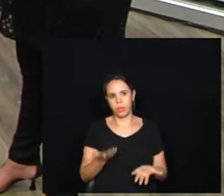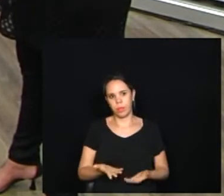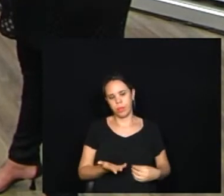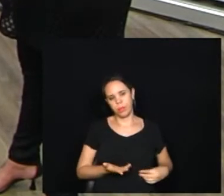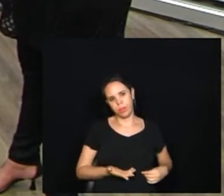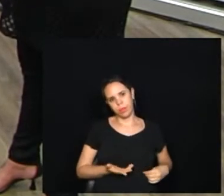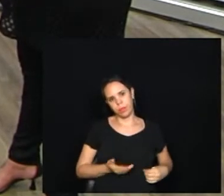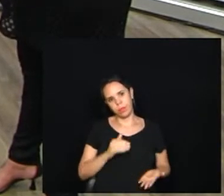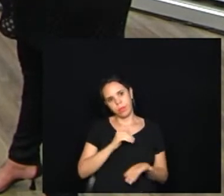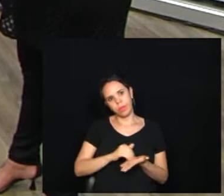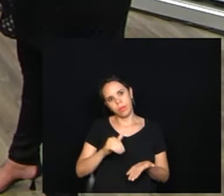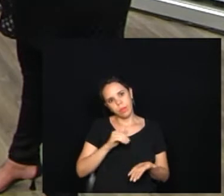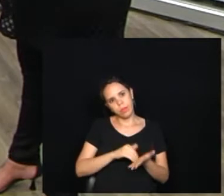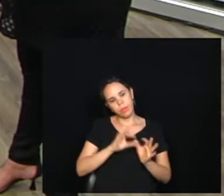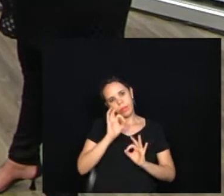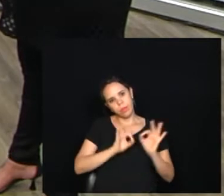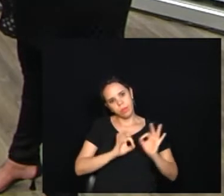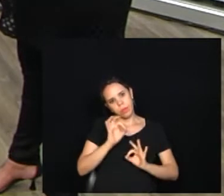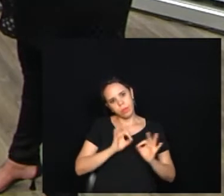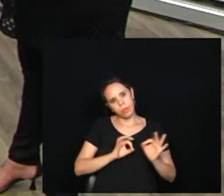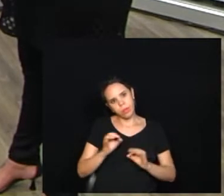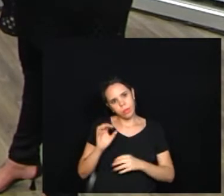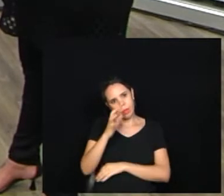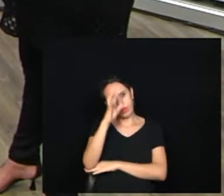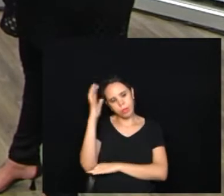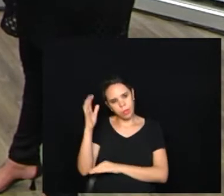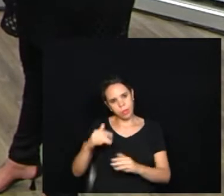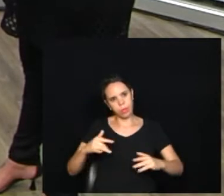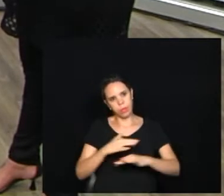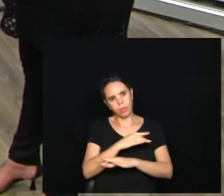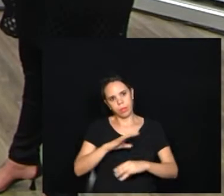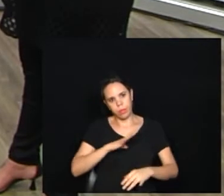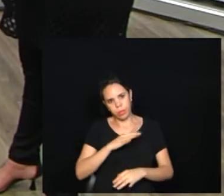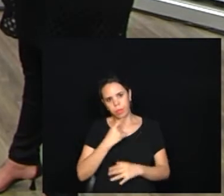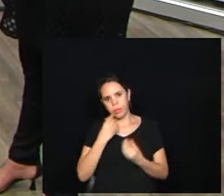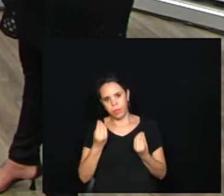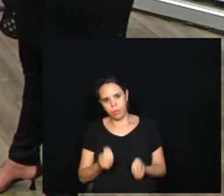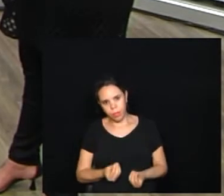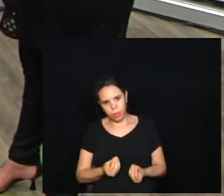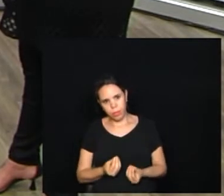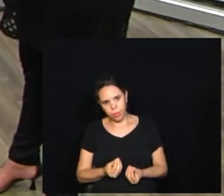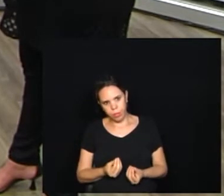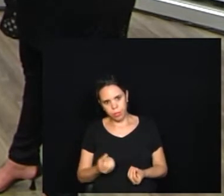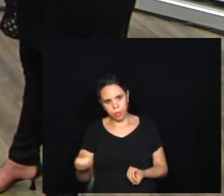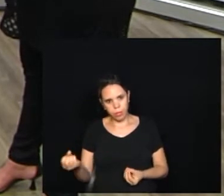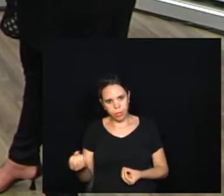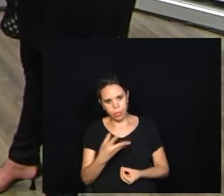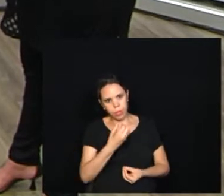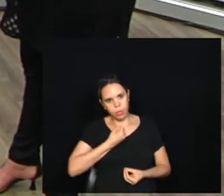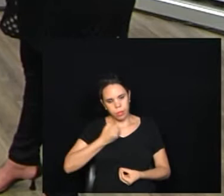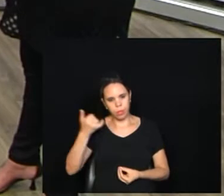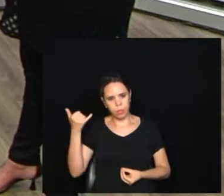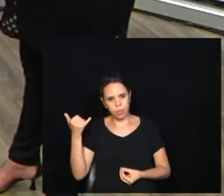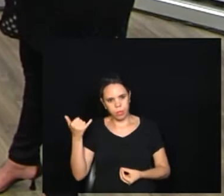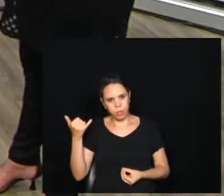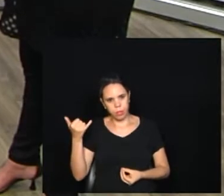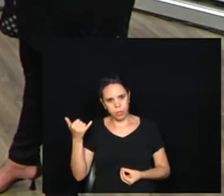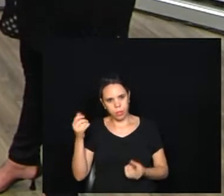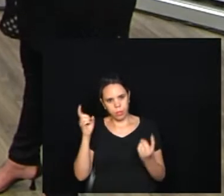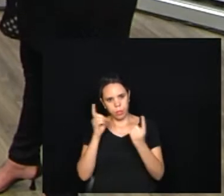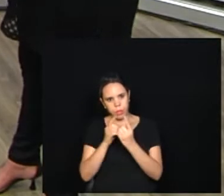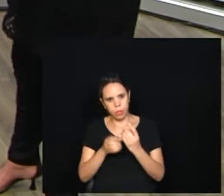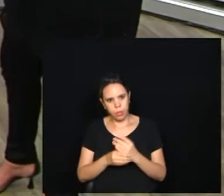Abreu, Secretaria de Planejamento e Urbanismo da cidade de Campinas está com um novo número telefônico para